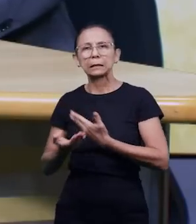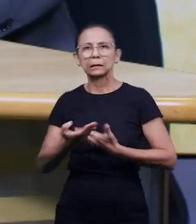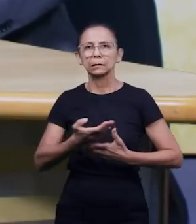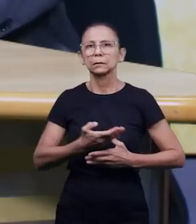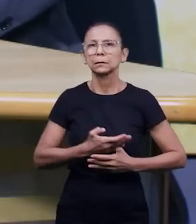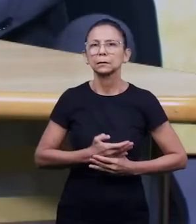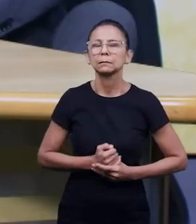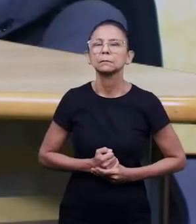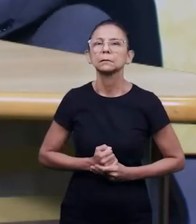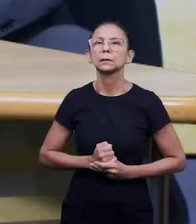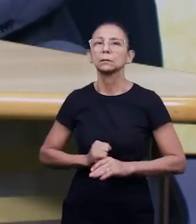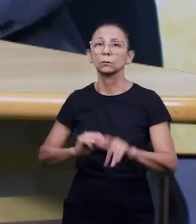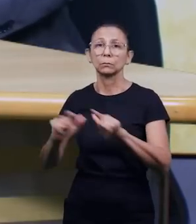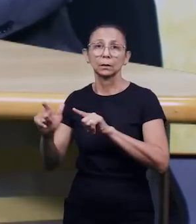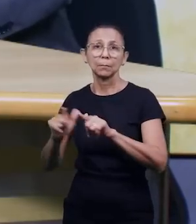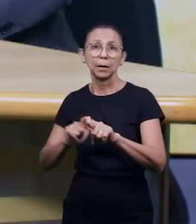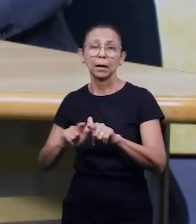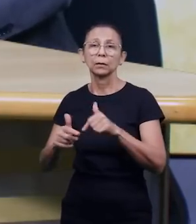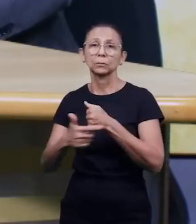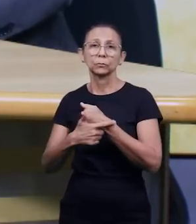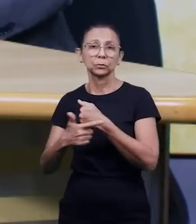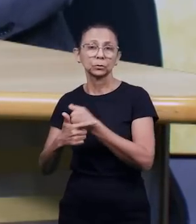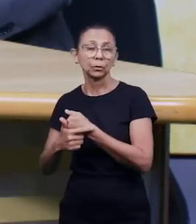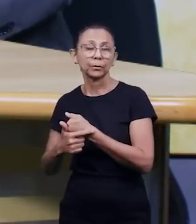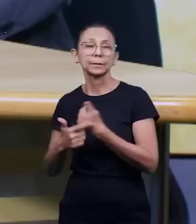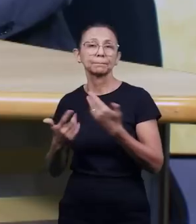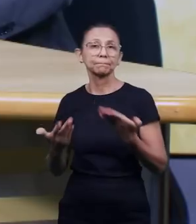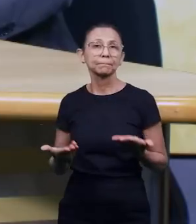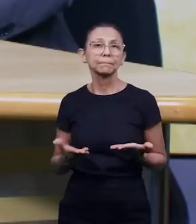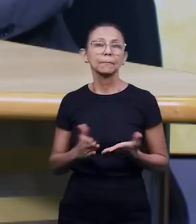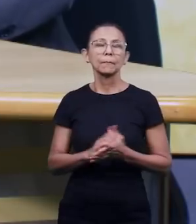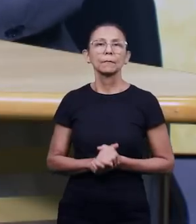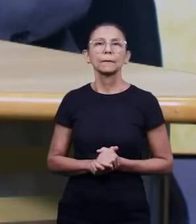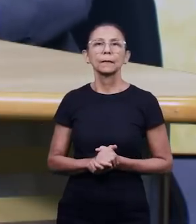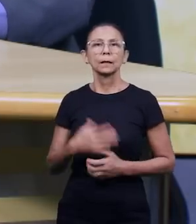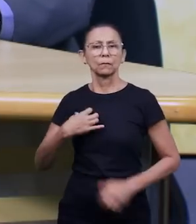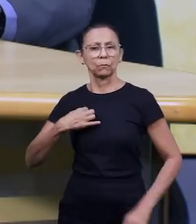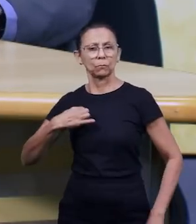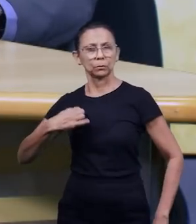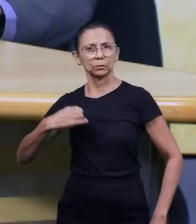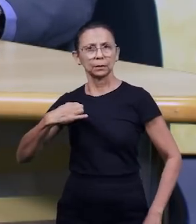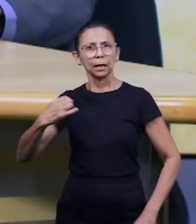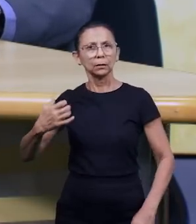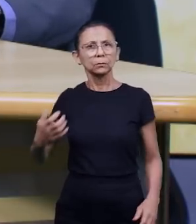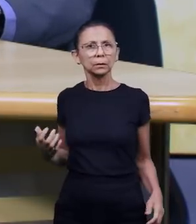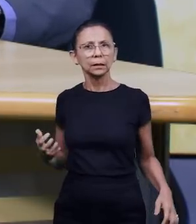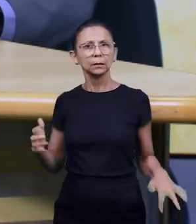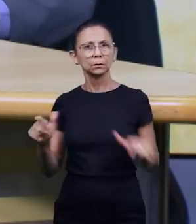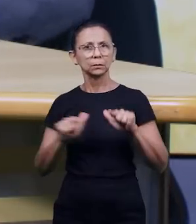ela tem uma operação, ela tem uma preocupação, ela tem uma missão, né?